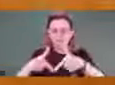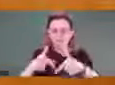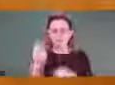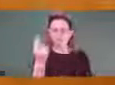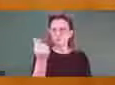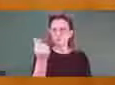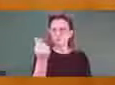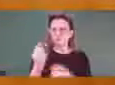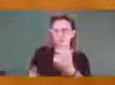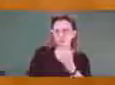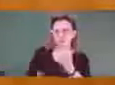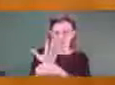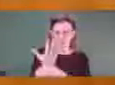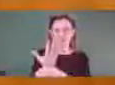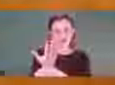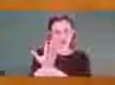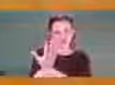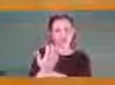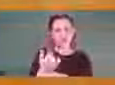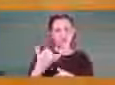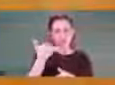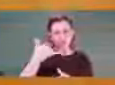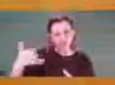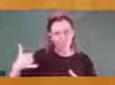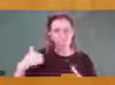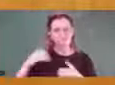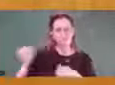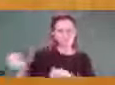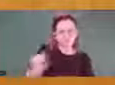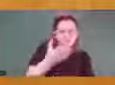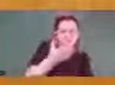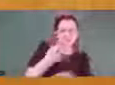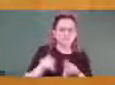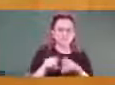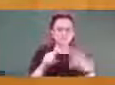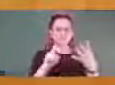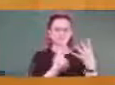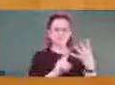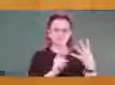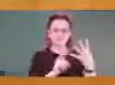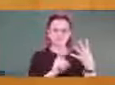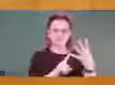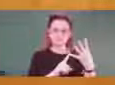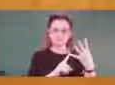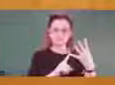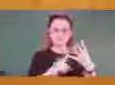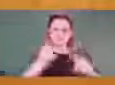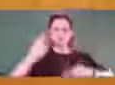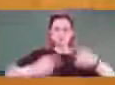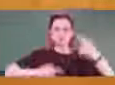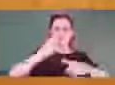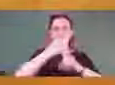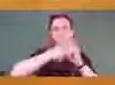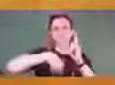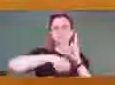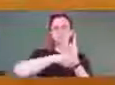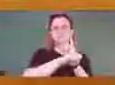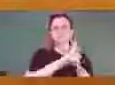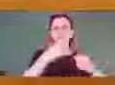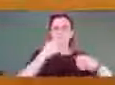renováveis entre vários outros temas o quarto eixo temático é o das políticas sociais e das cidades